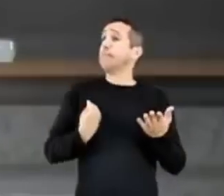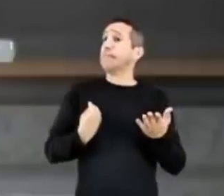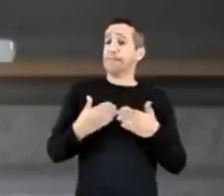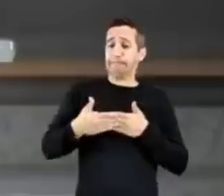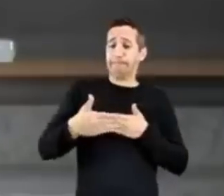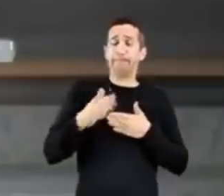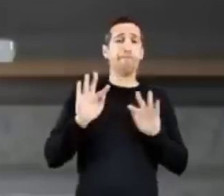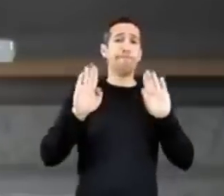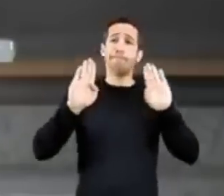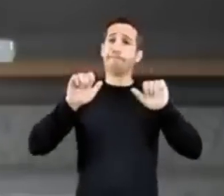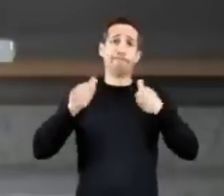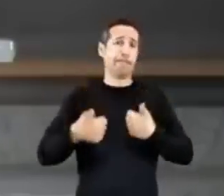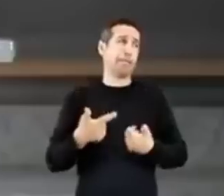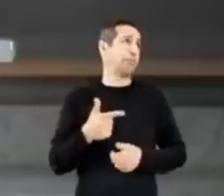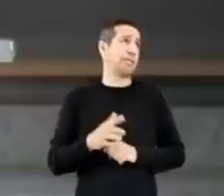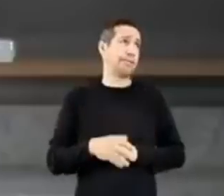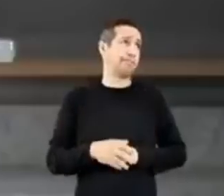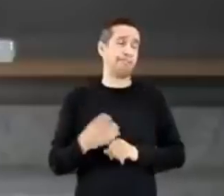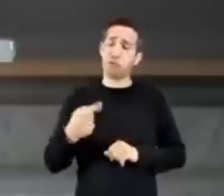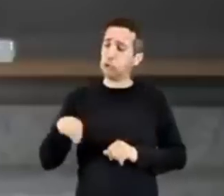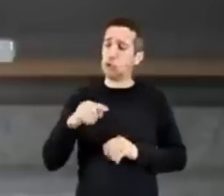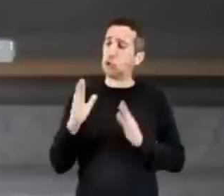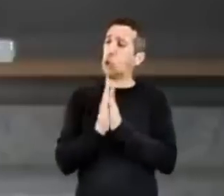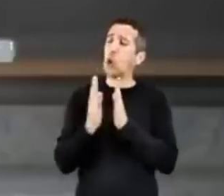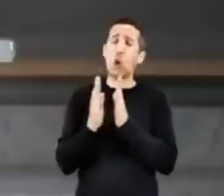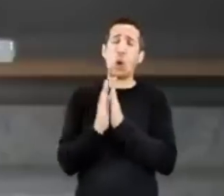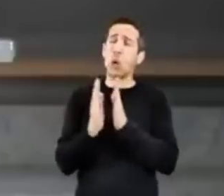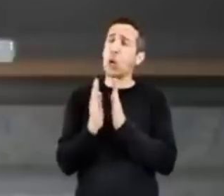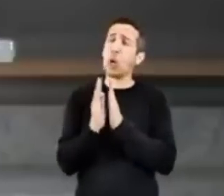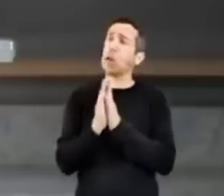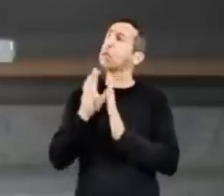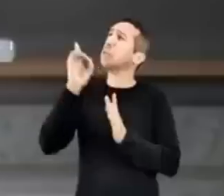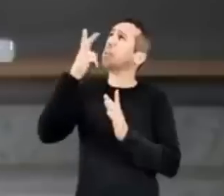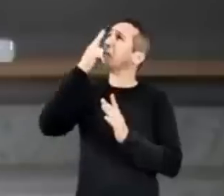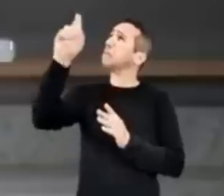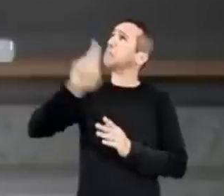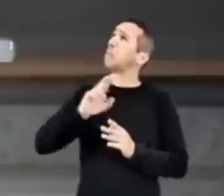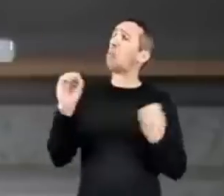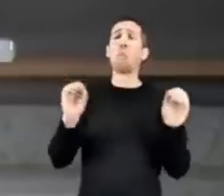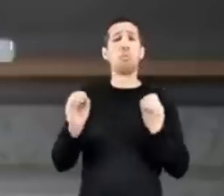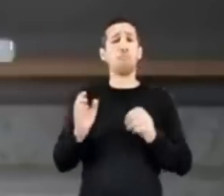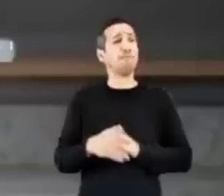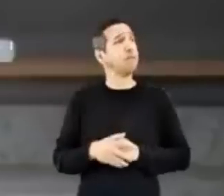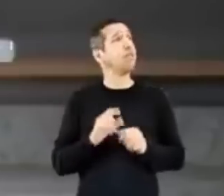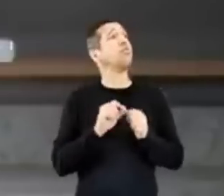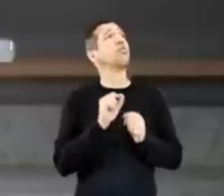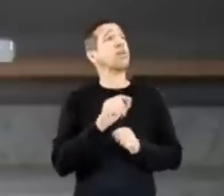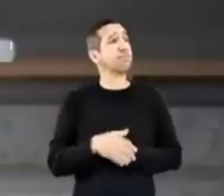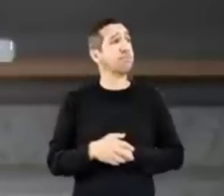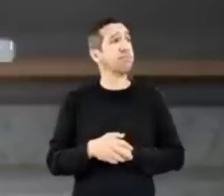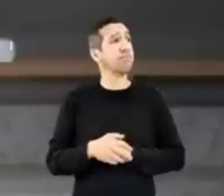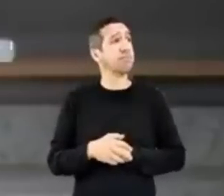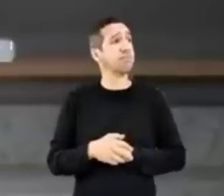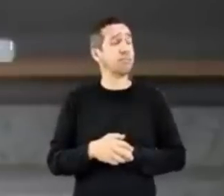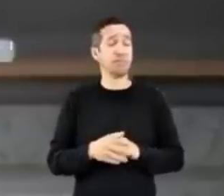e a gente hora e parece que não acontece nada bom então o que eu fiz Preparei um copo de